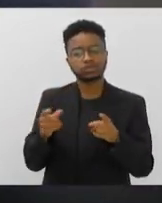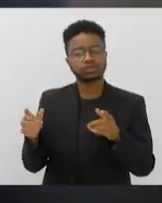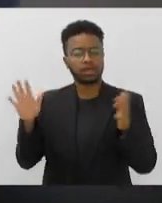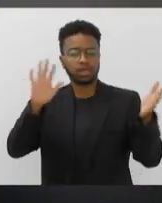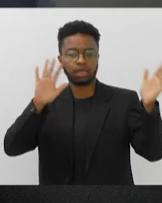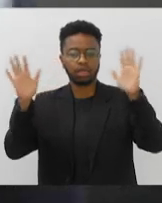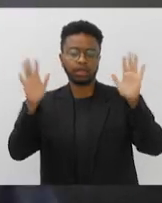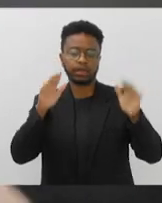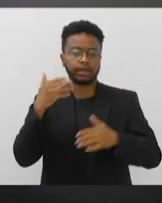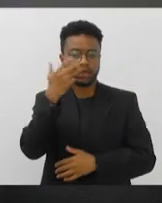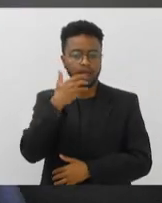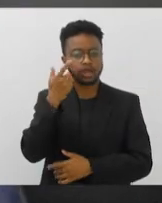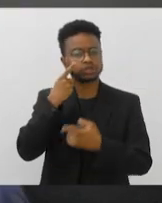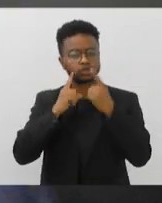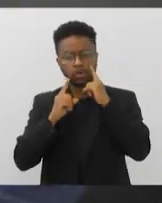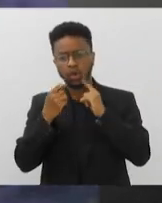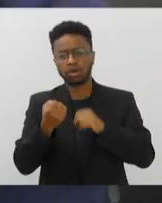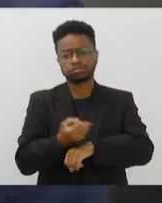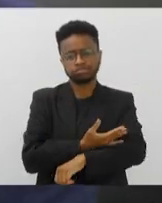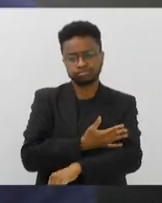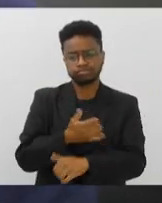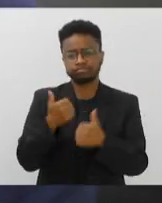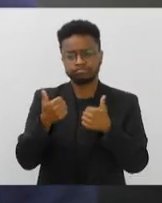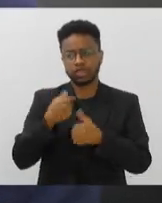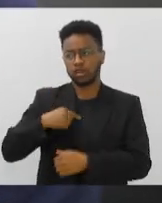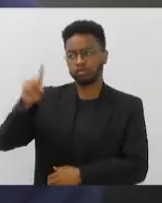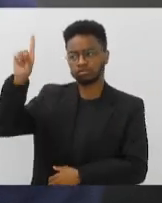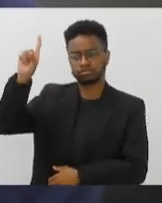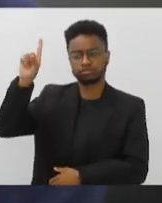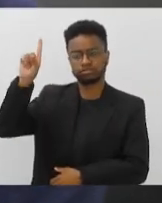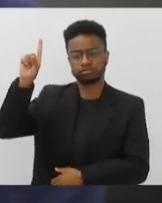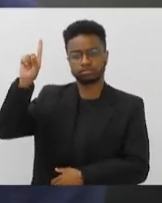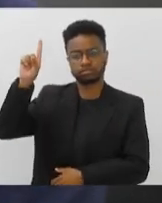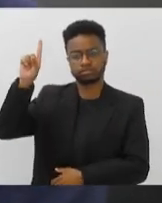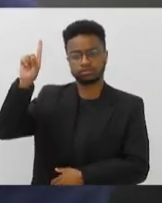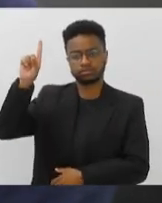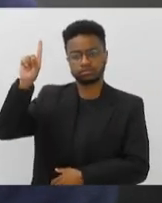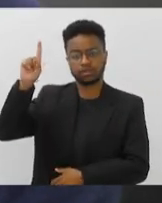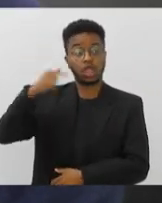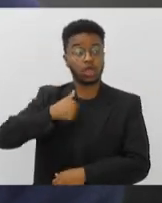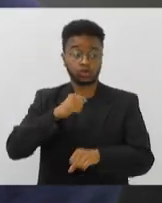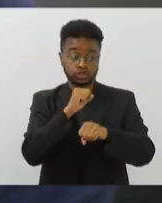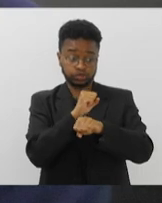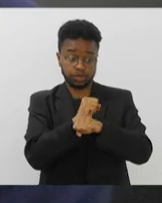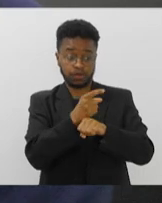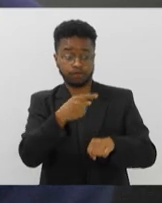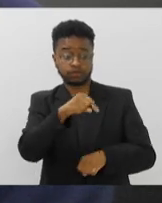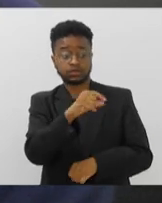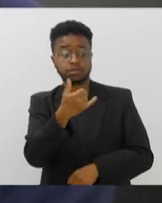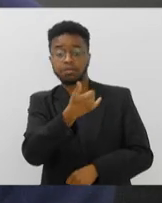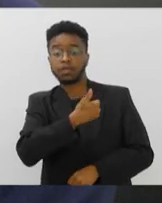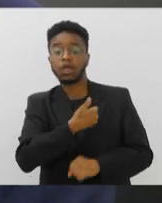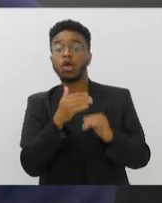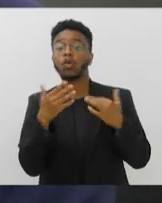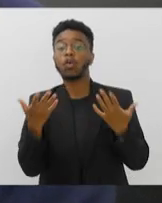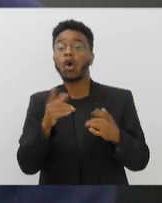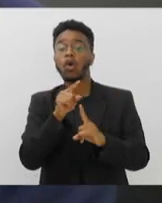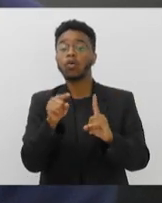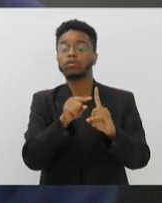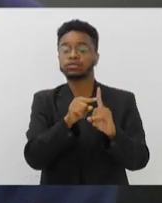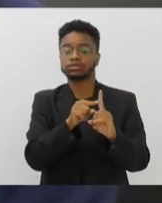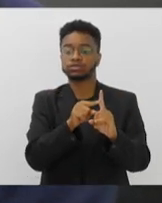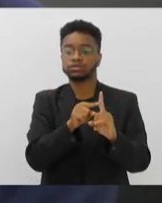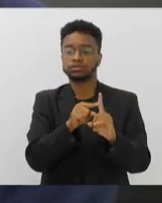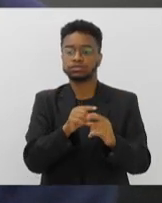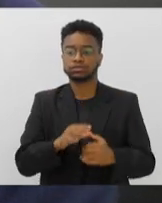tal chora daqui chora dali tal o chato mas não não é que eu ainda tô esperando para saber qual o objetivo desse